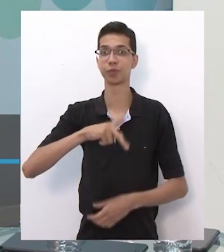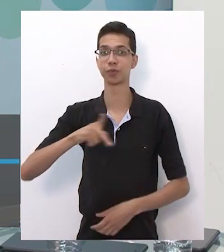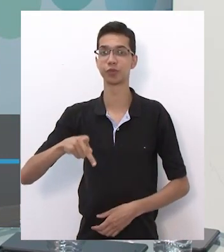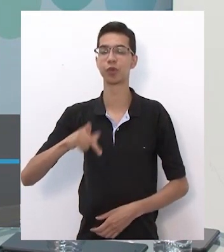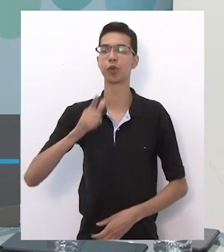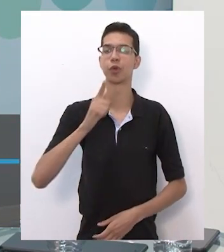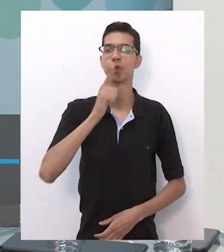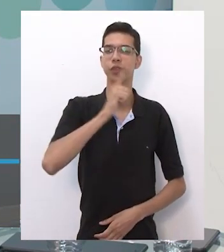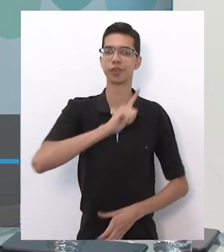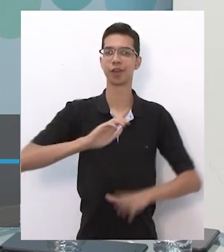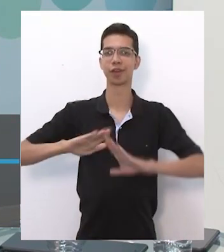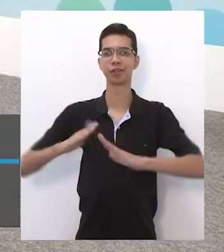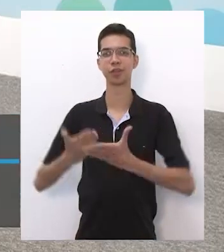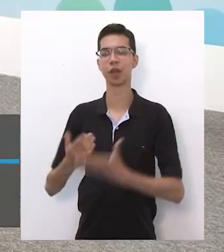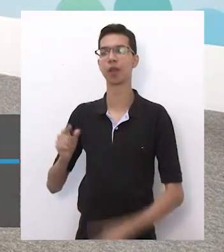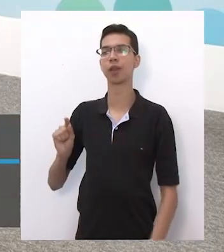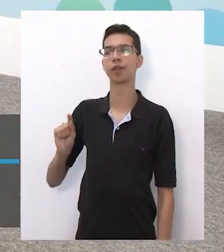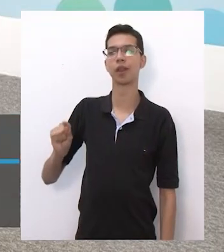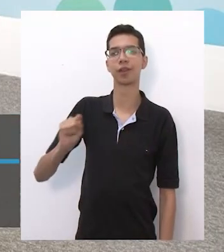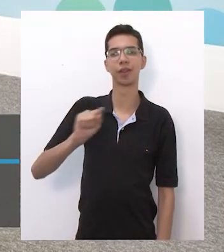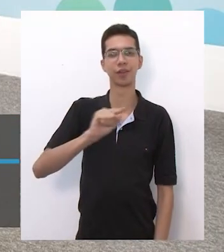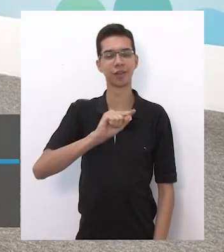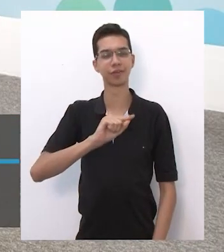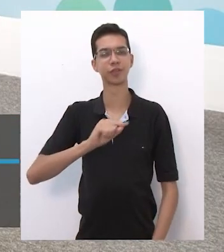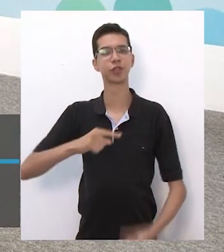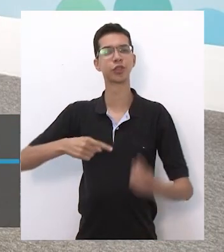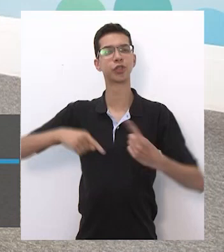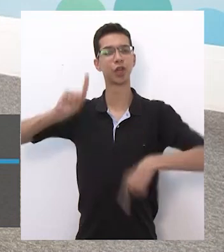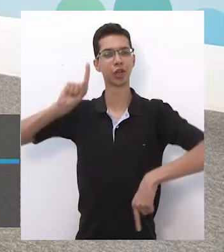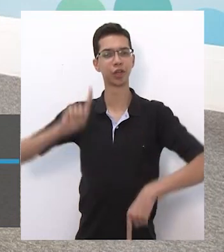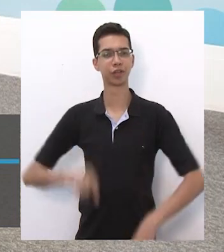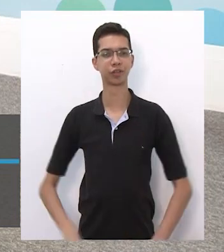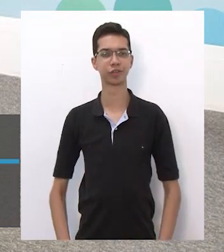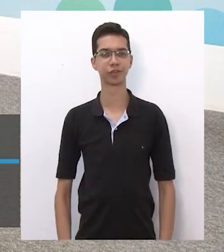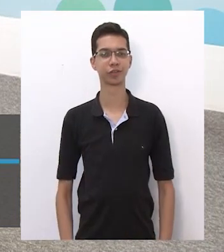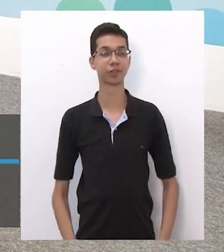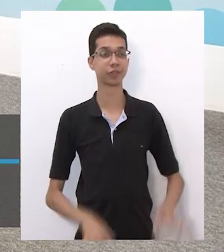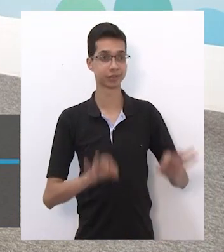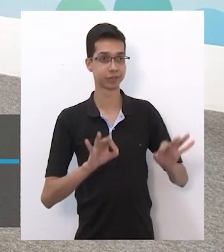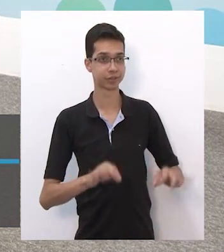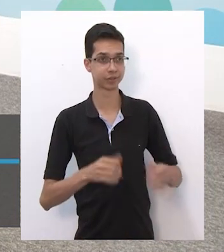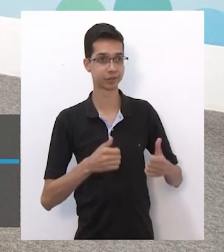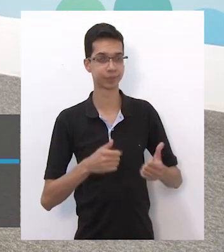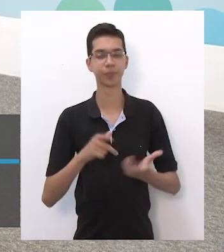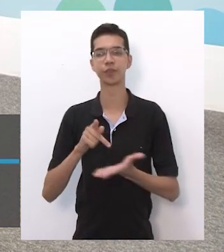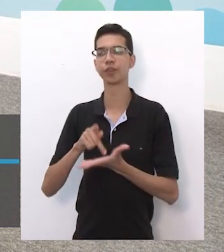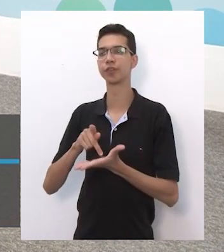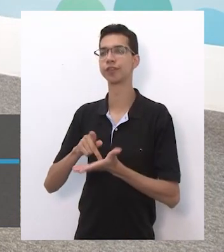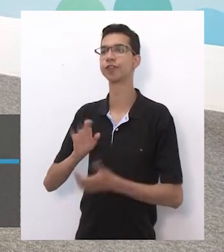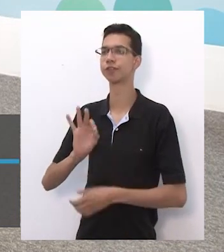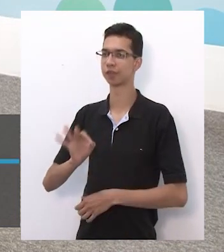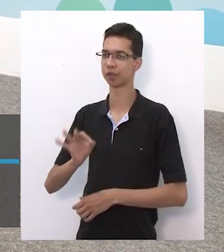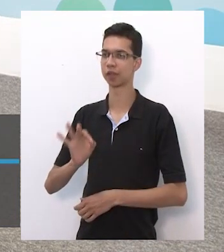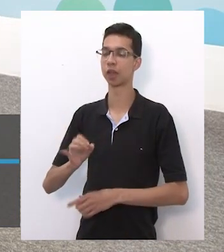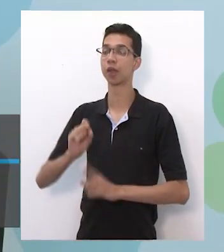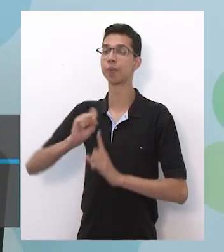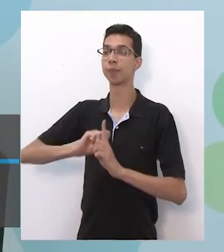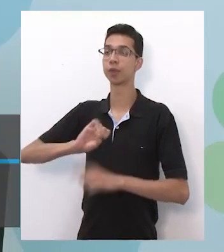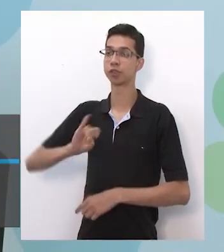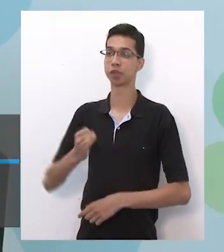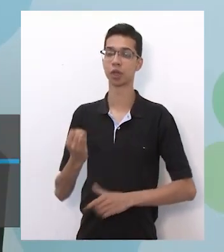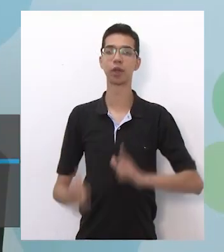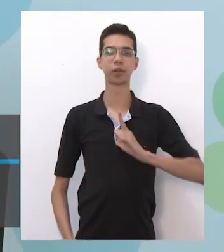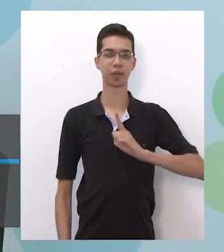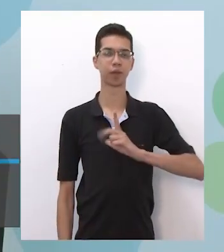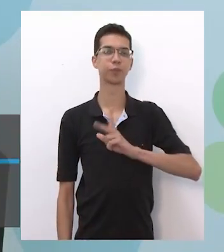Alexandre? Sim, exatamente, André. Então, ao longo do mês de janeiro, nós recebemos uma quantidade significativa de professores que vieram